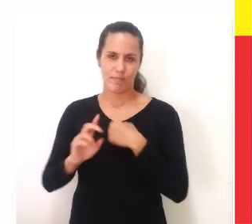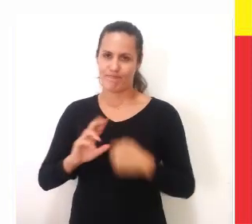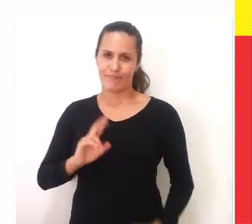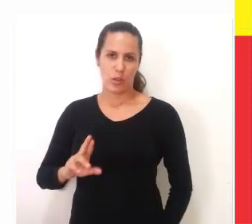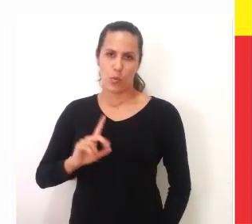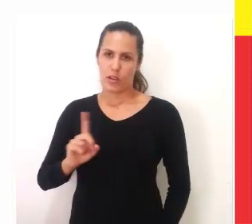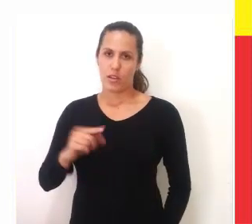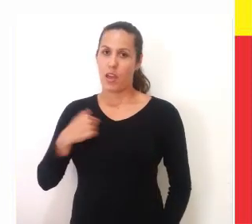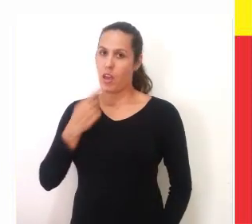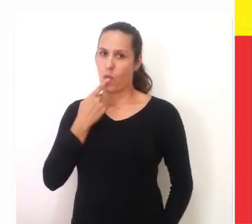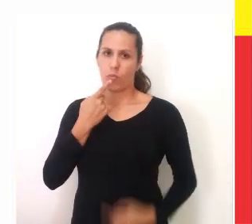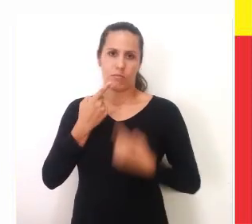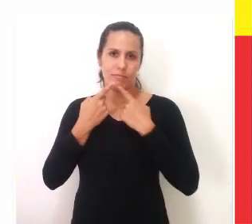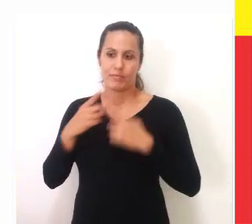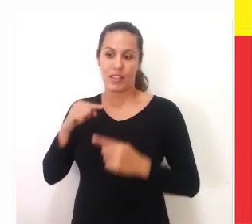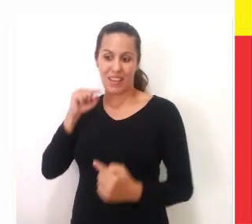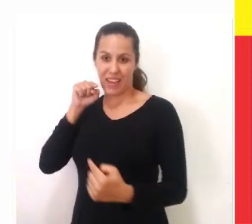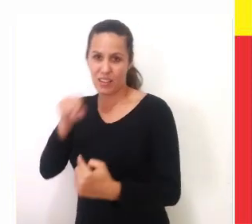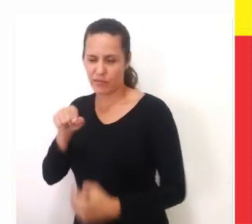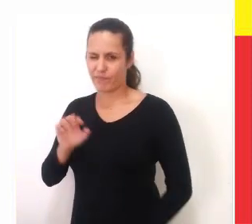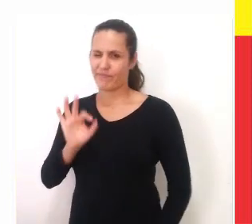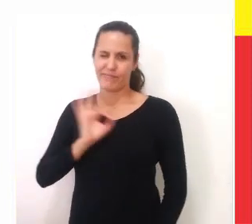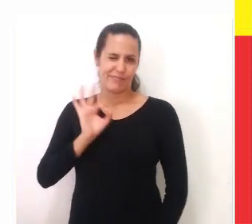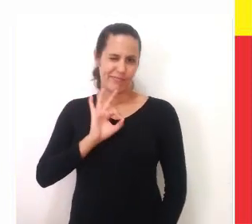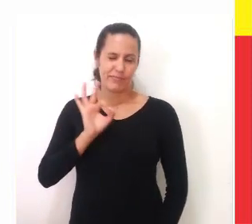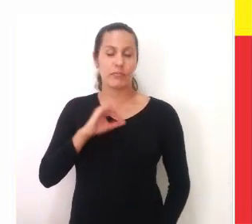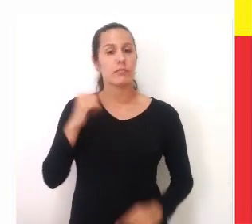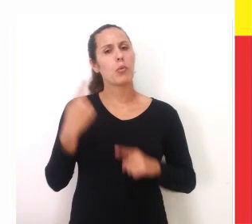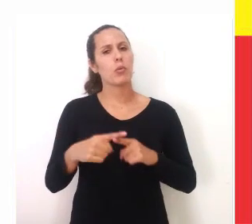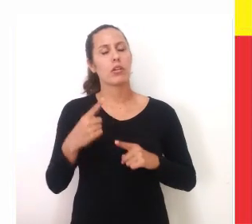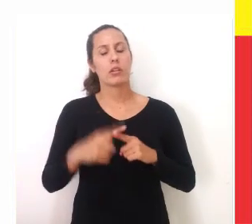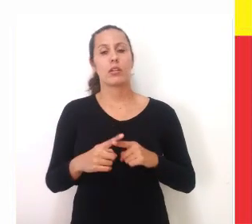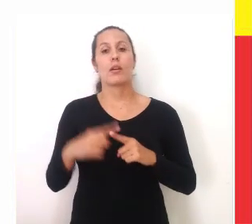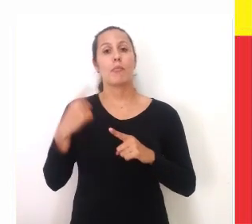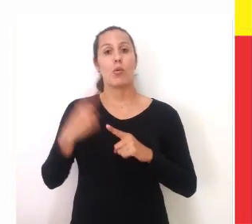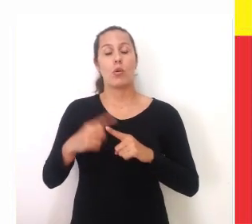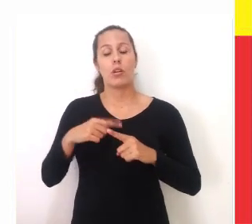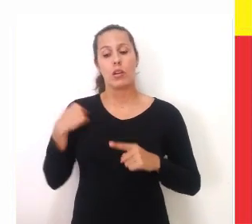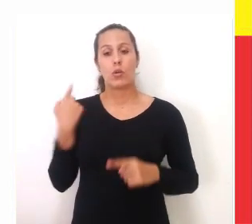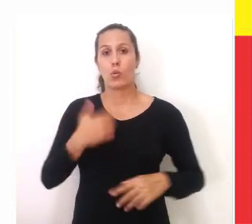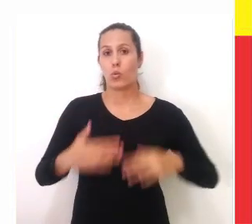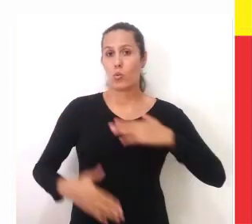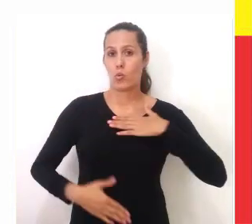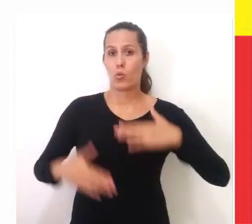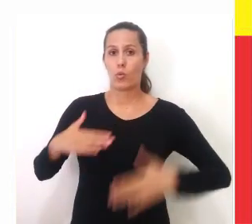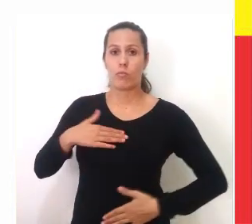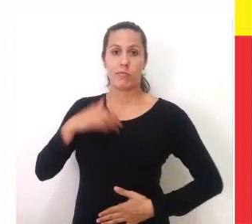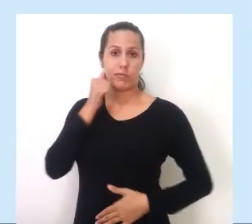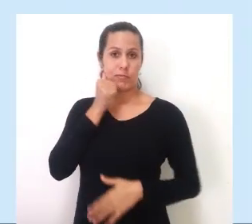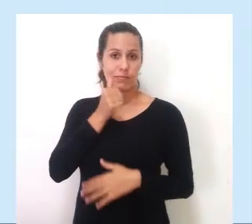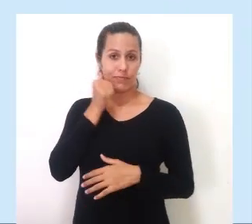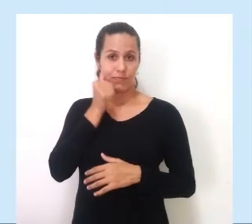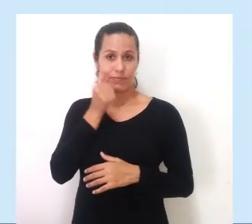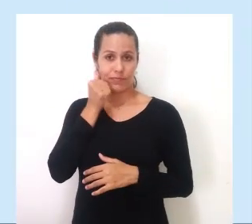Dantas? Ele não é muito seguro. Não é. Dantas não recomenda. Por